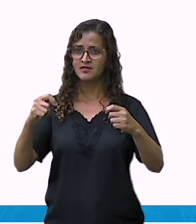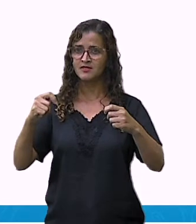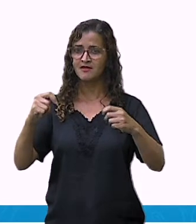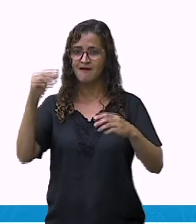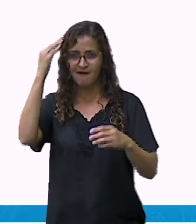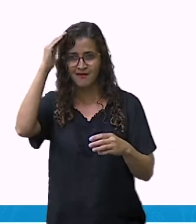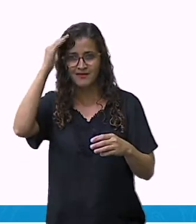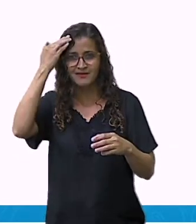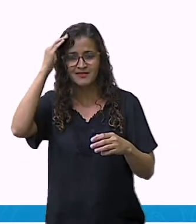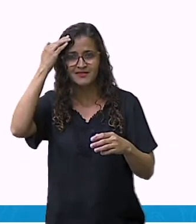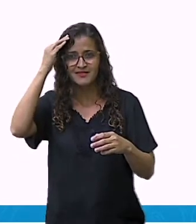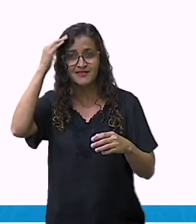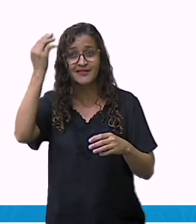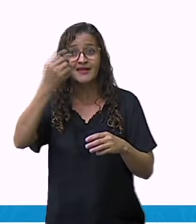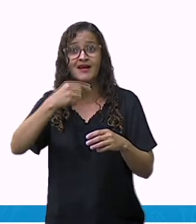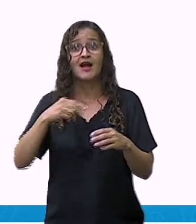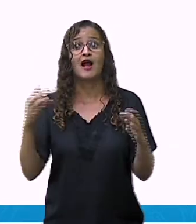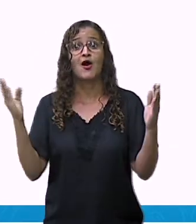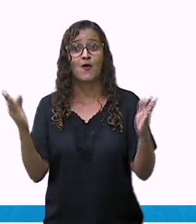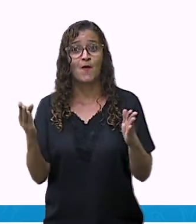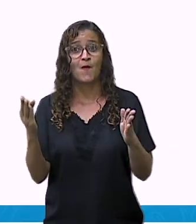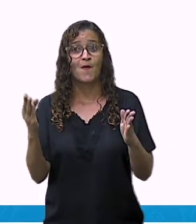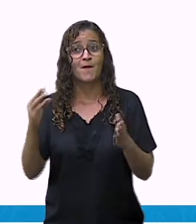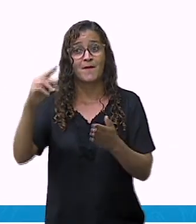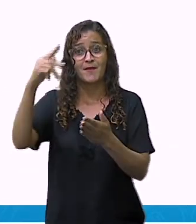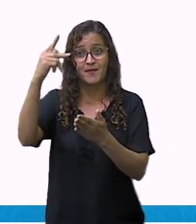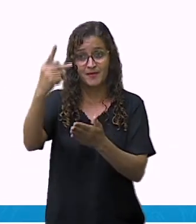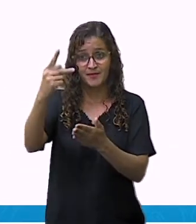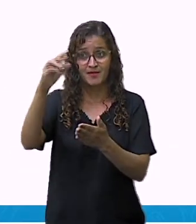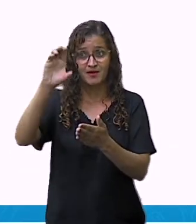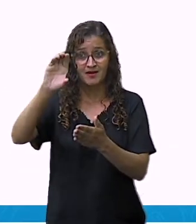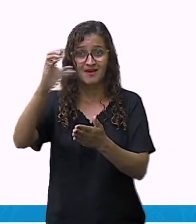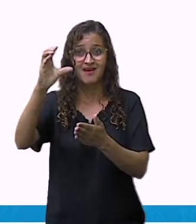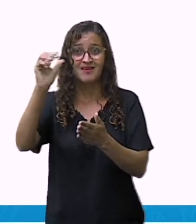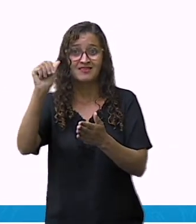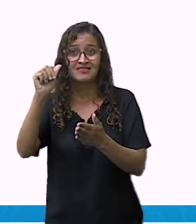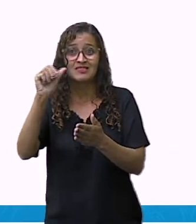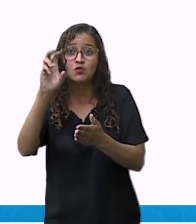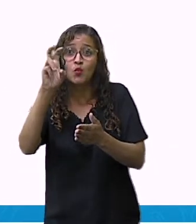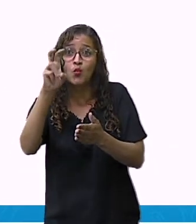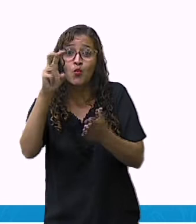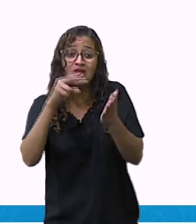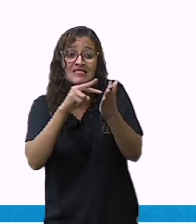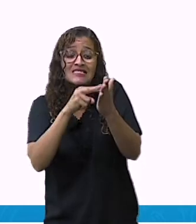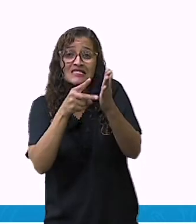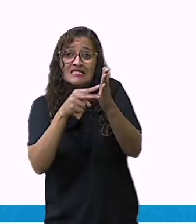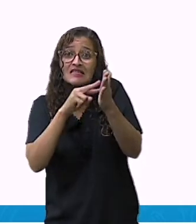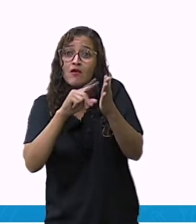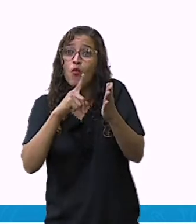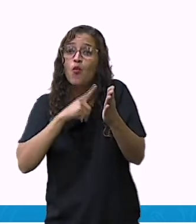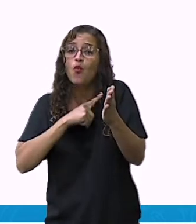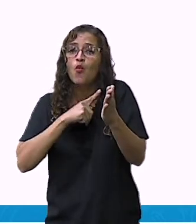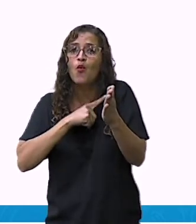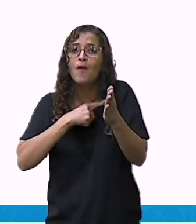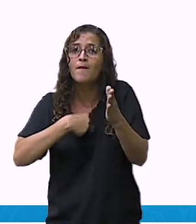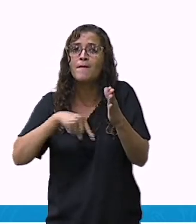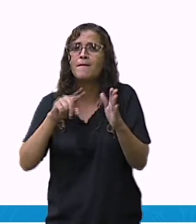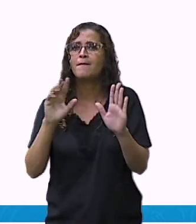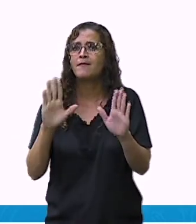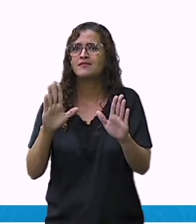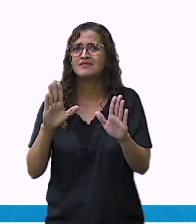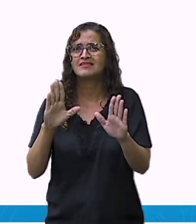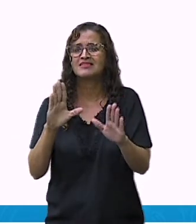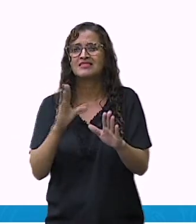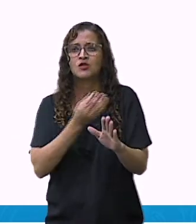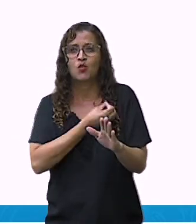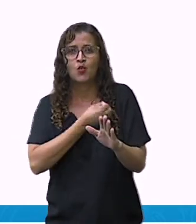definições para a palavra peça. Só que na questão 3, a gente se